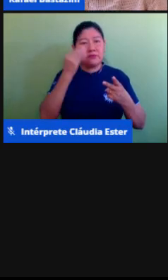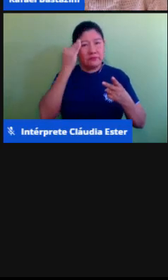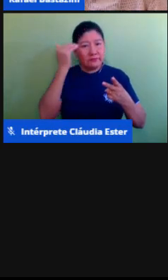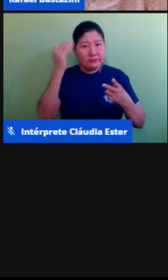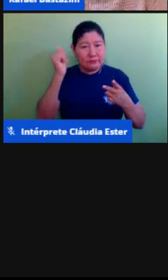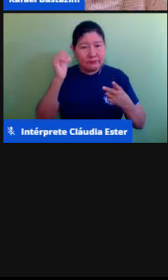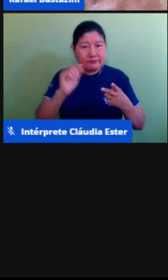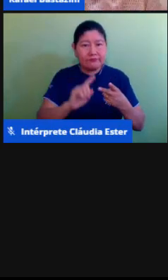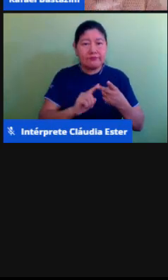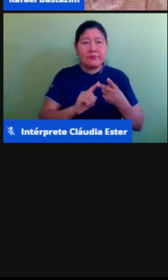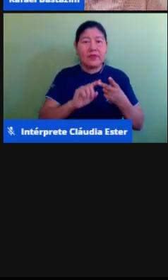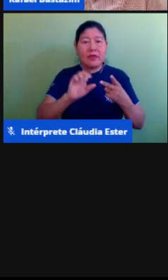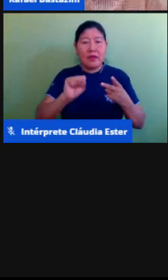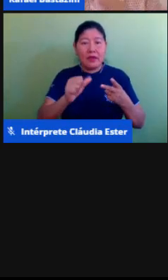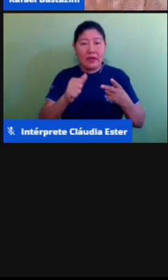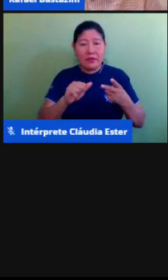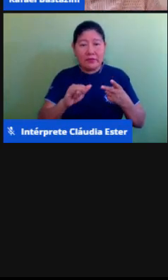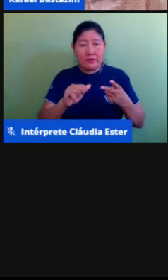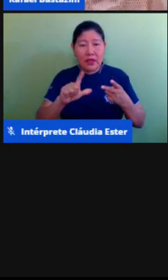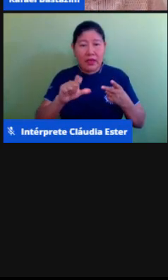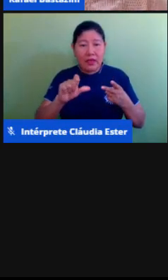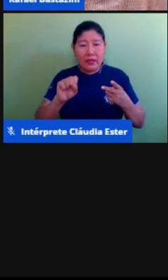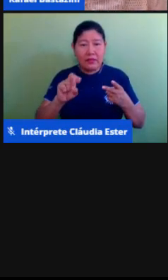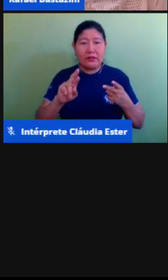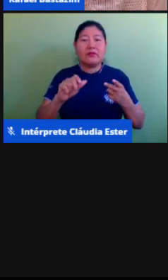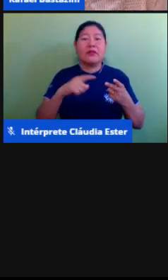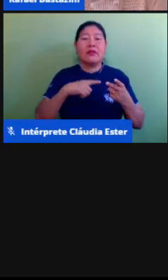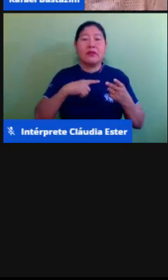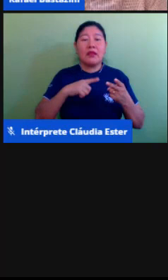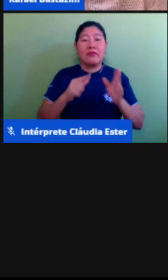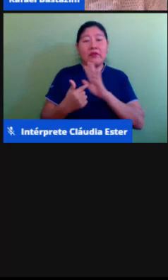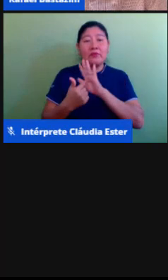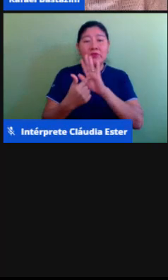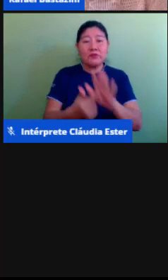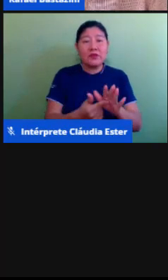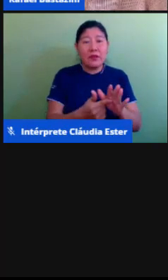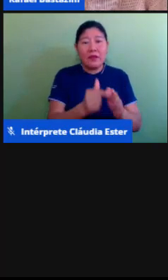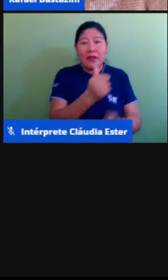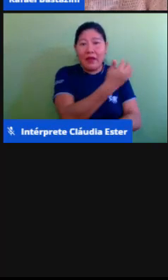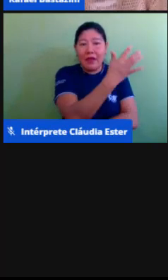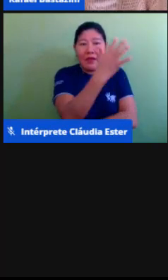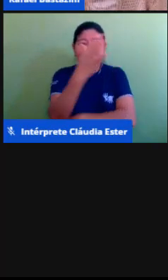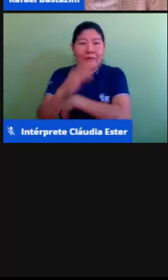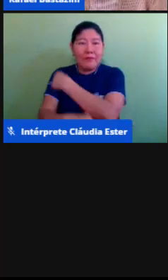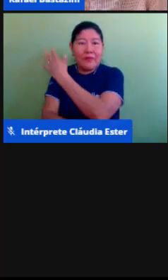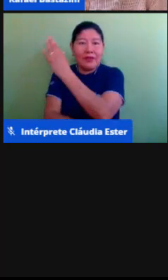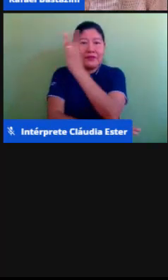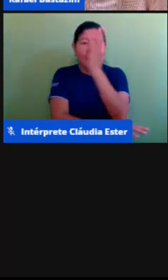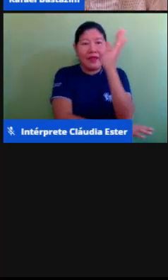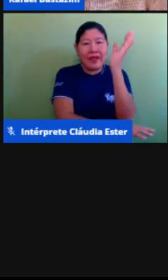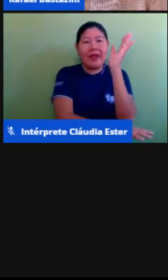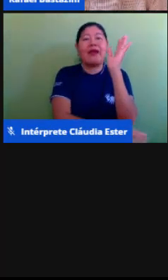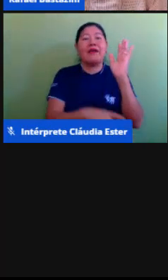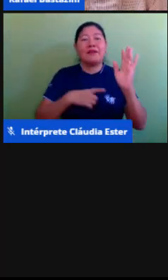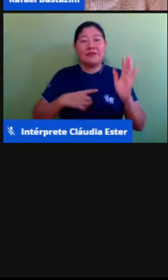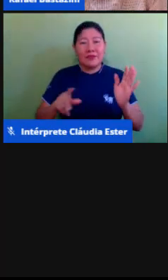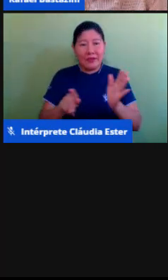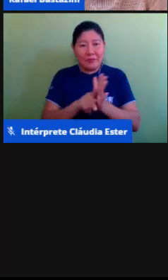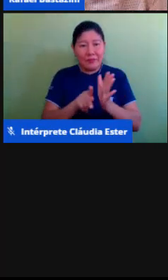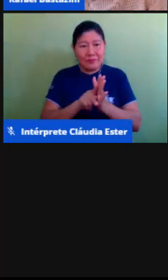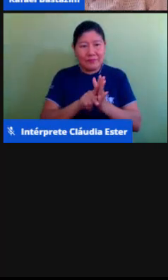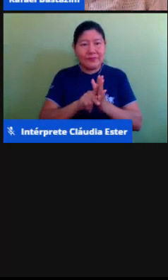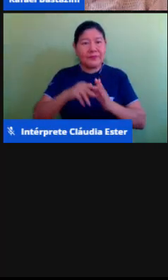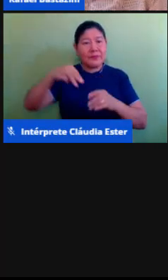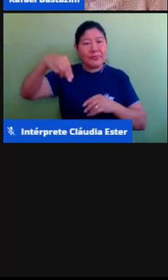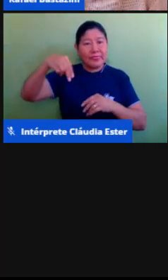suas concepções, ele vai definir a paisagem cultural e a paisagem natural, que está presente nos nossos livros didáticos.